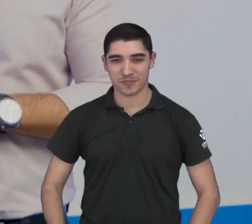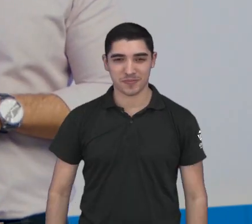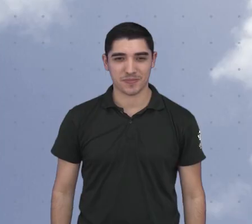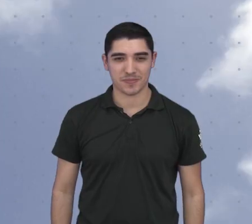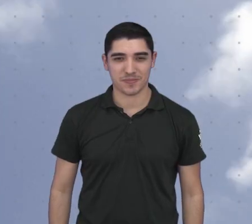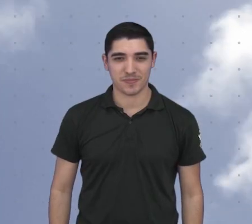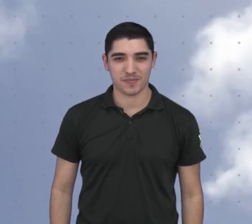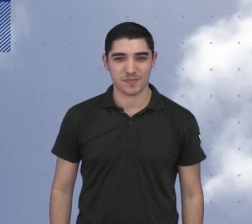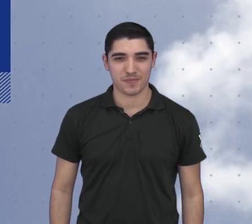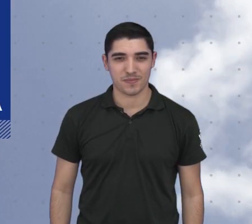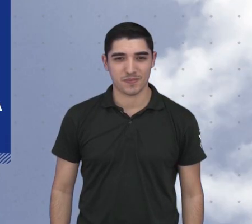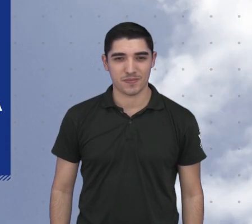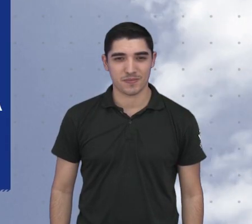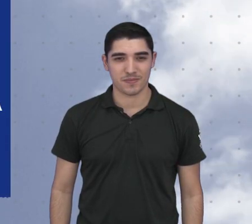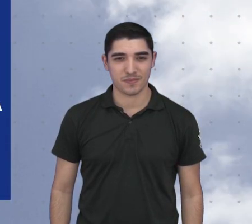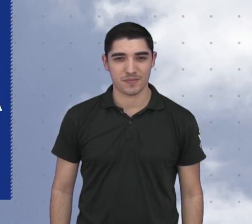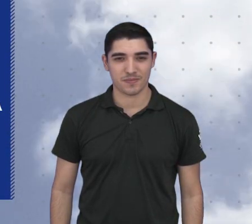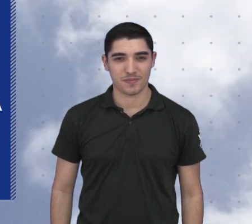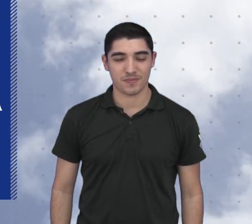agora.